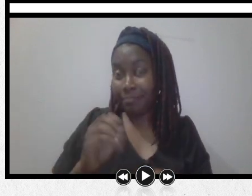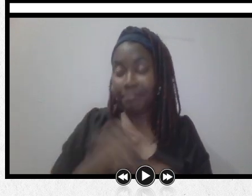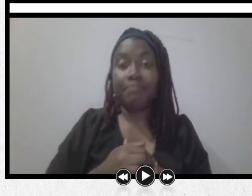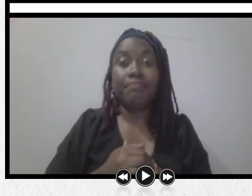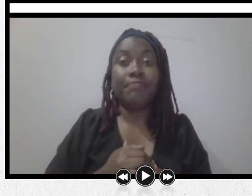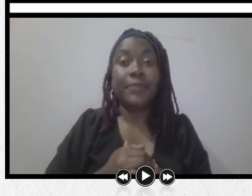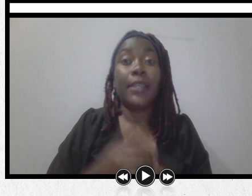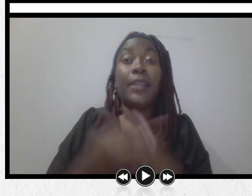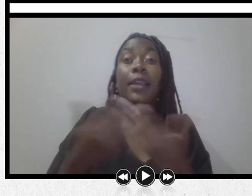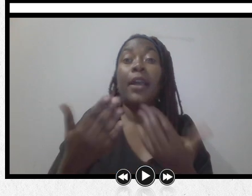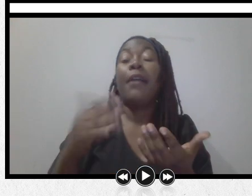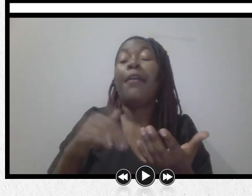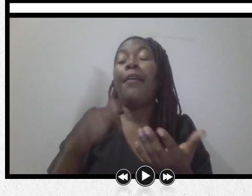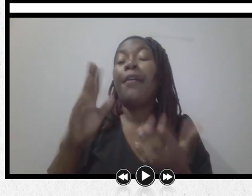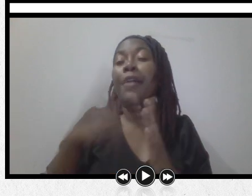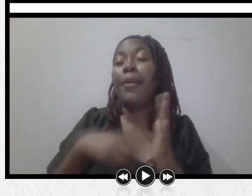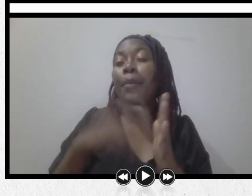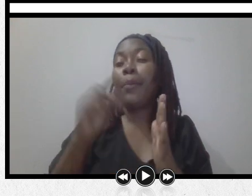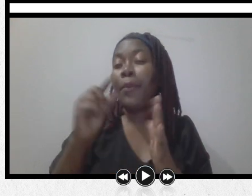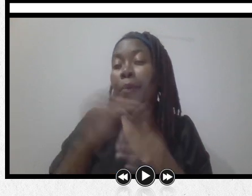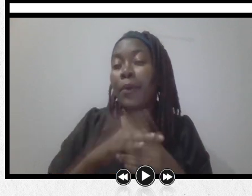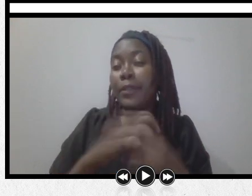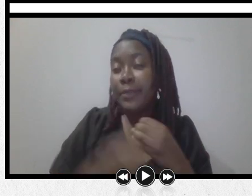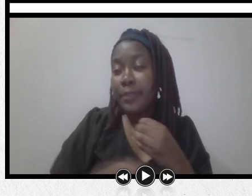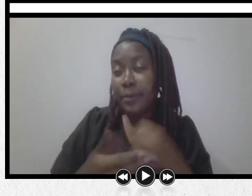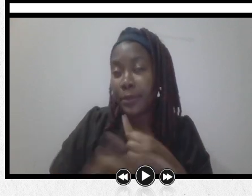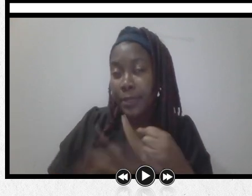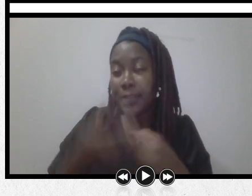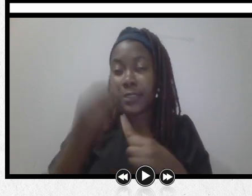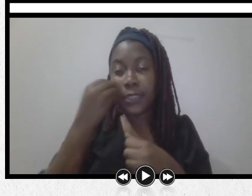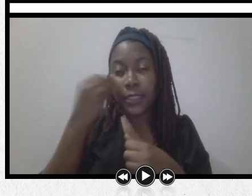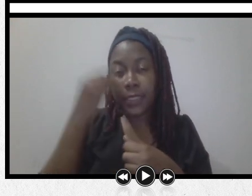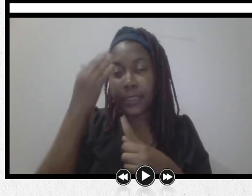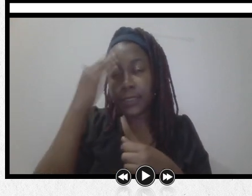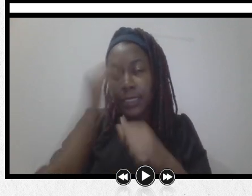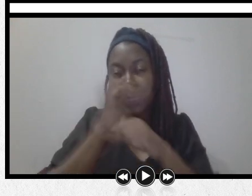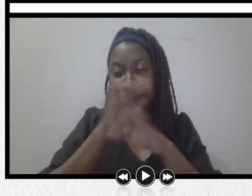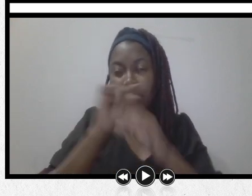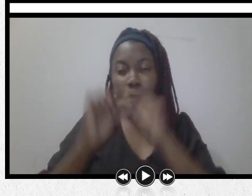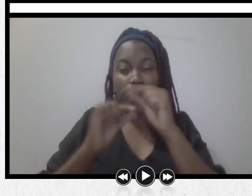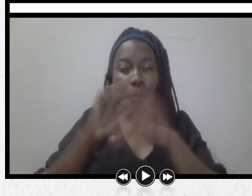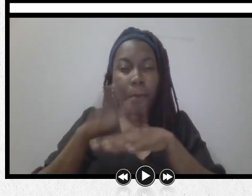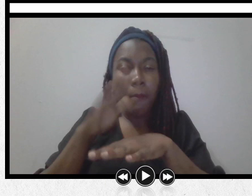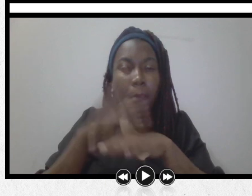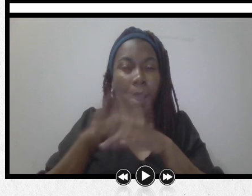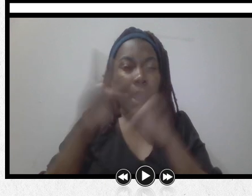Constituição. Então, para quem lê um pouco sobre saneamento básico e vai tentar entender um pouco mais sobre